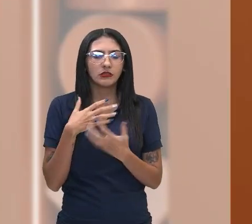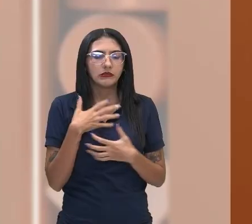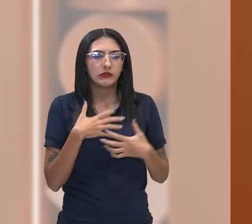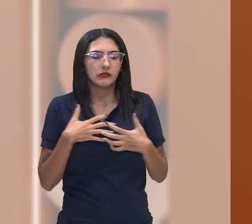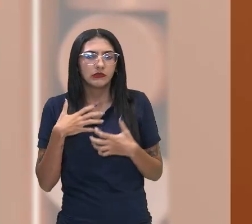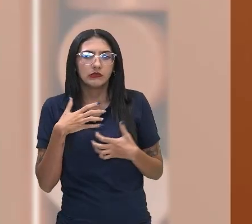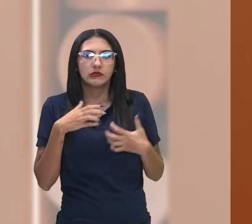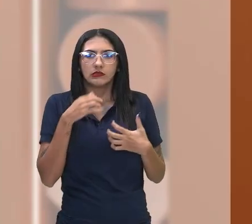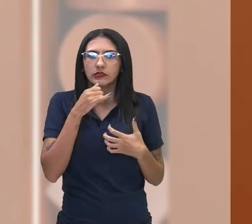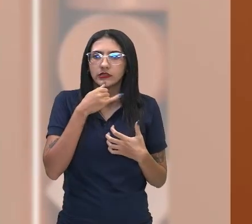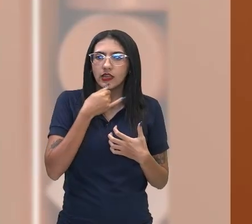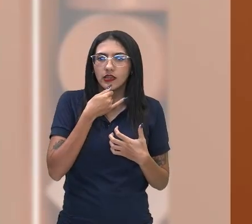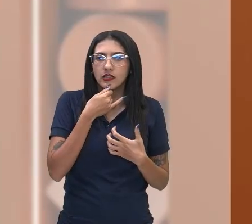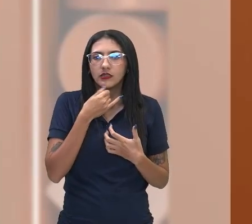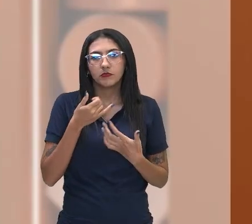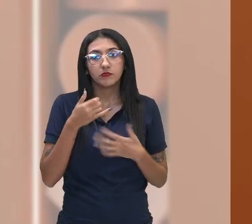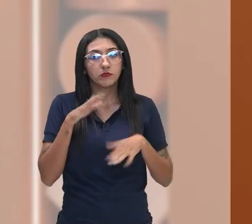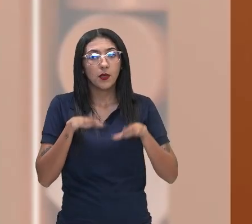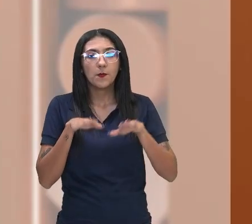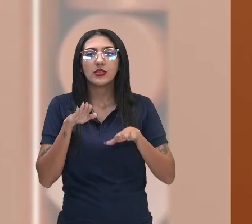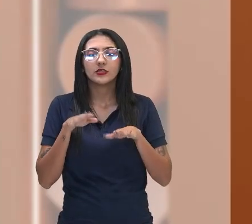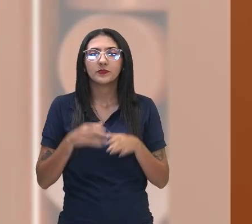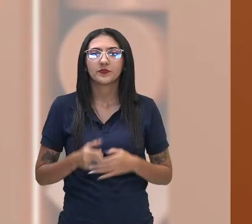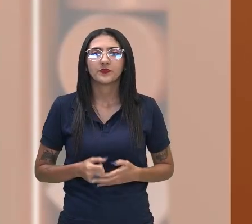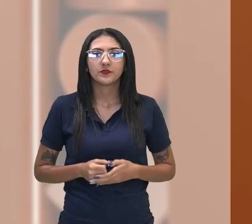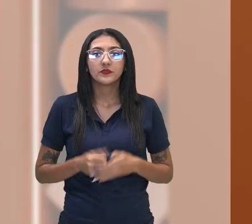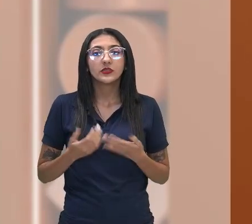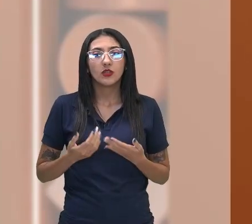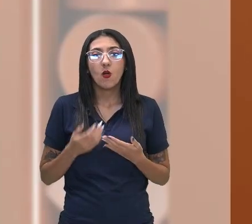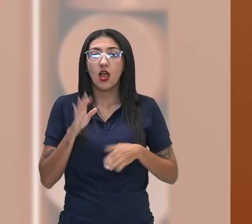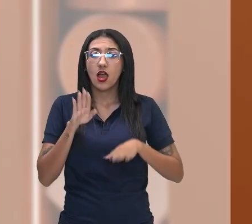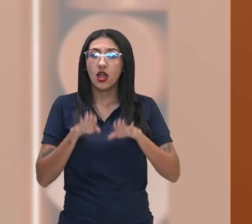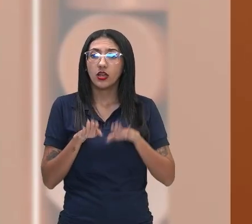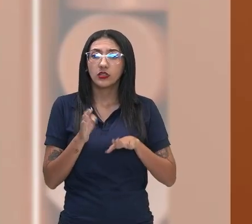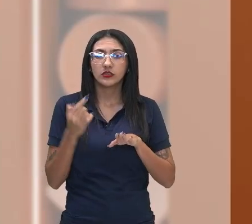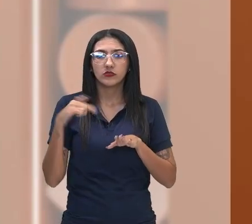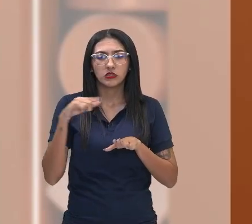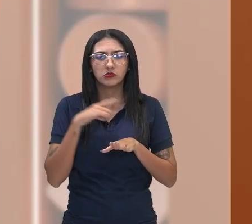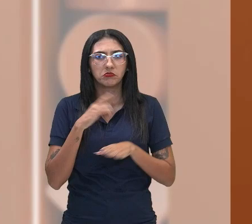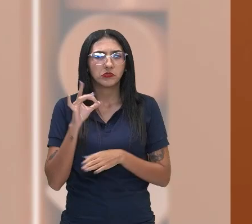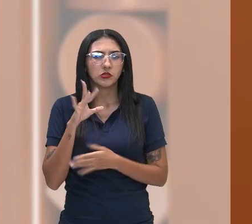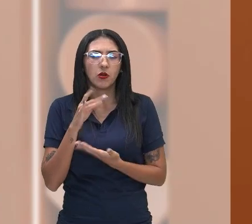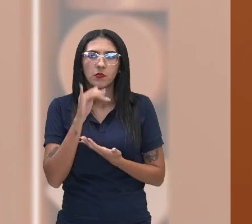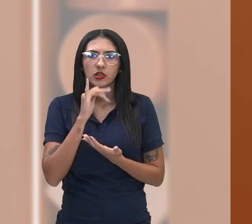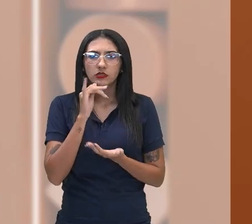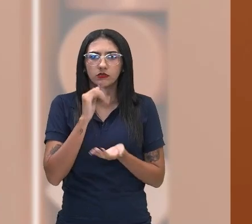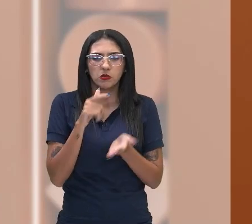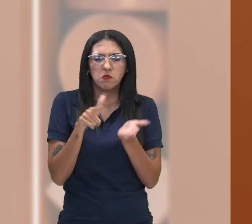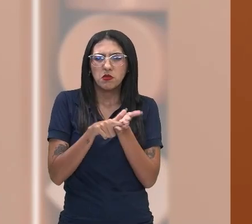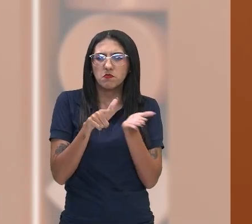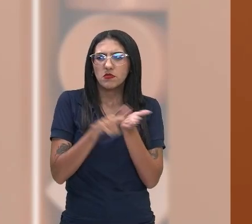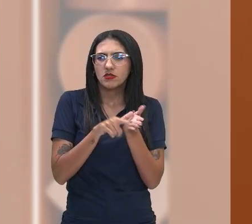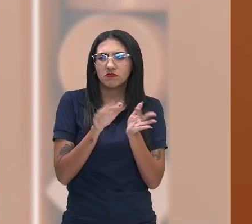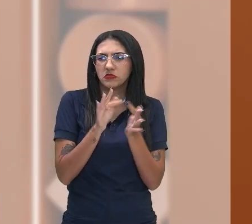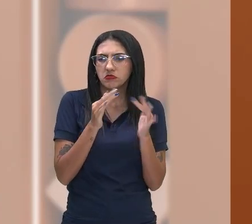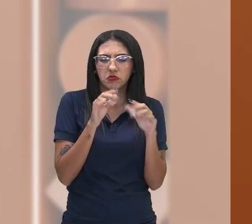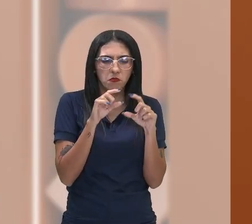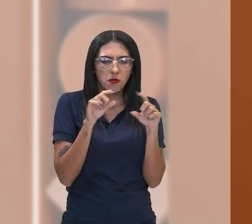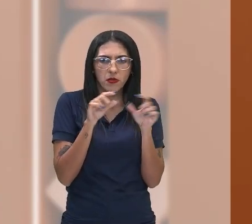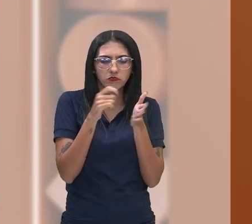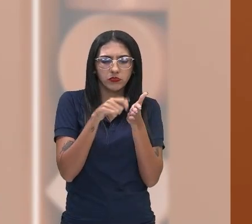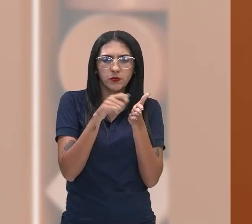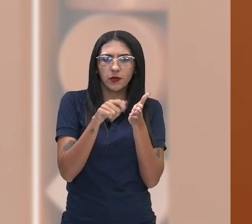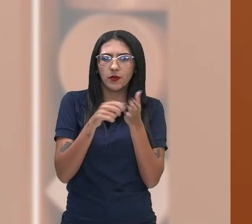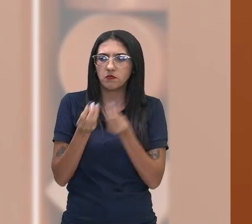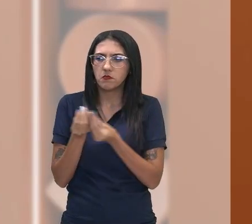de tristeza. Então, por vezes, né, um mero bilhetinho trocado entre